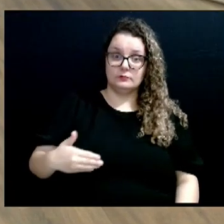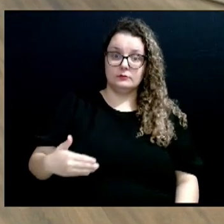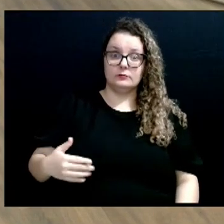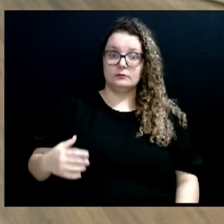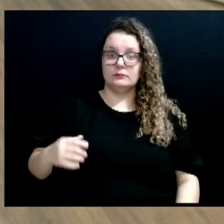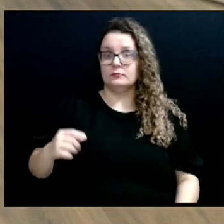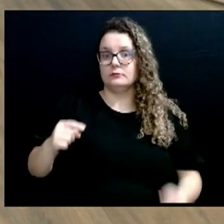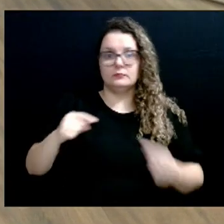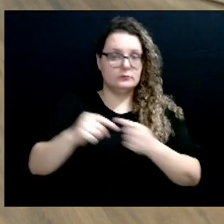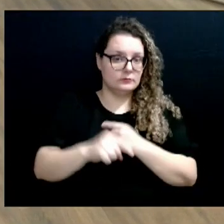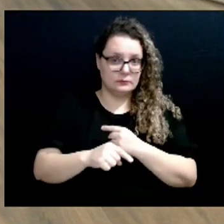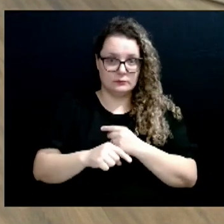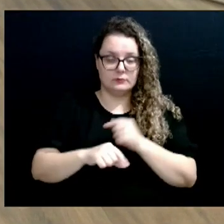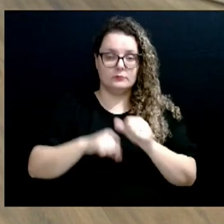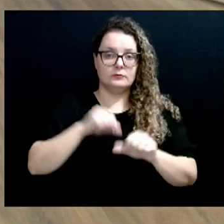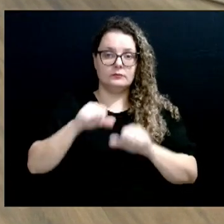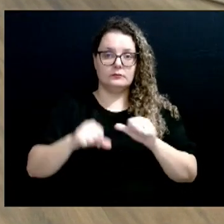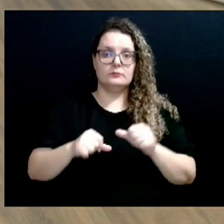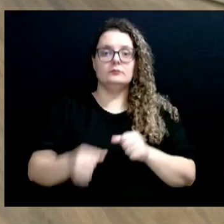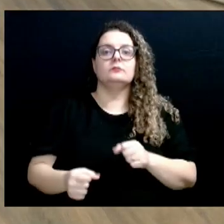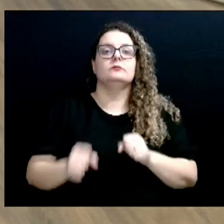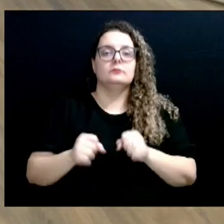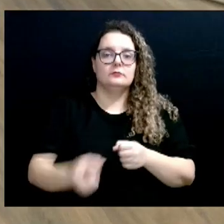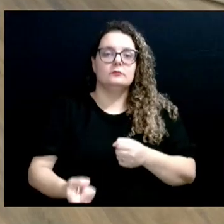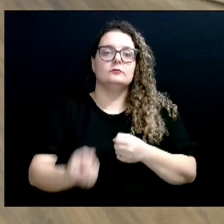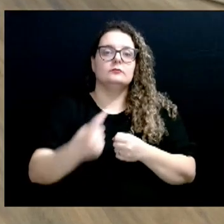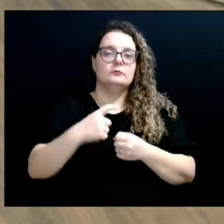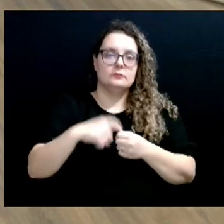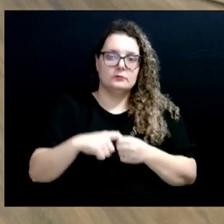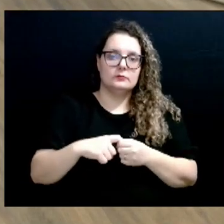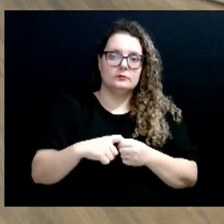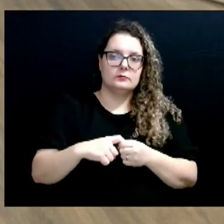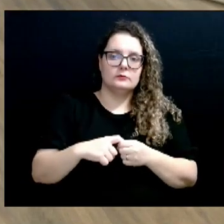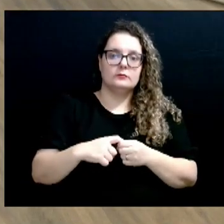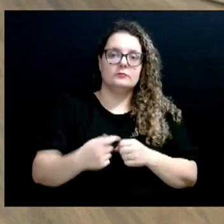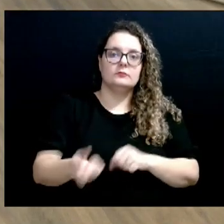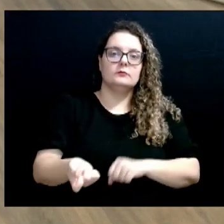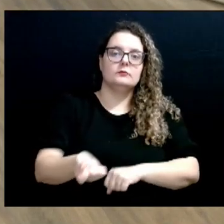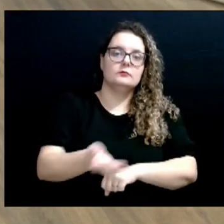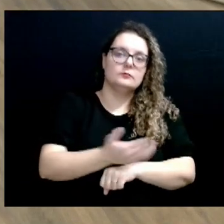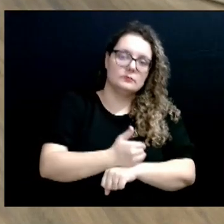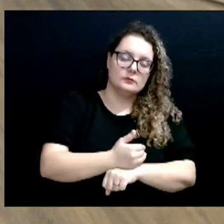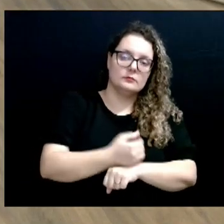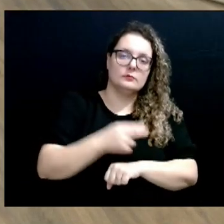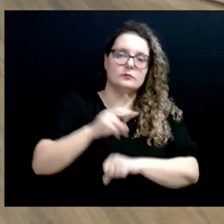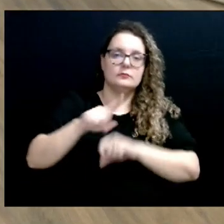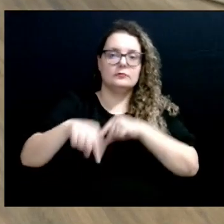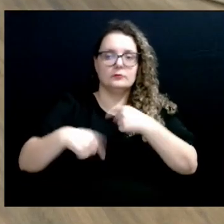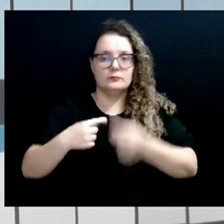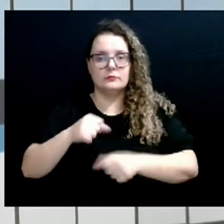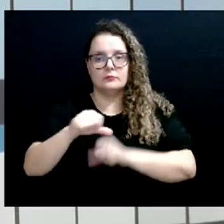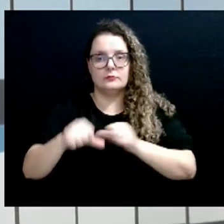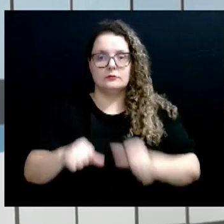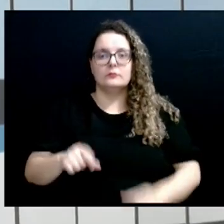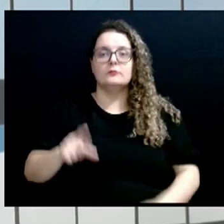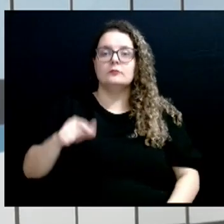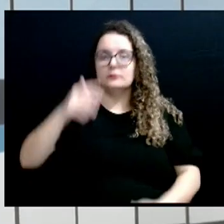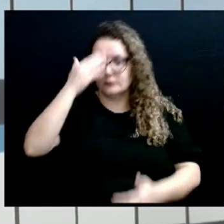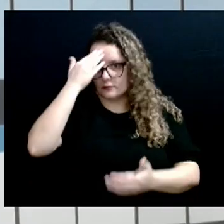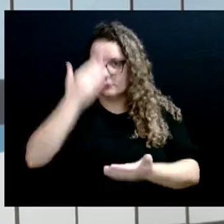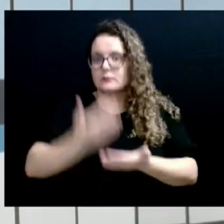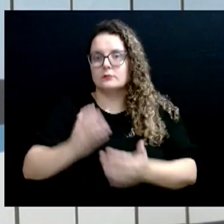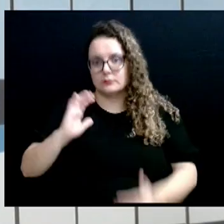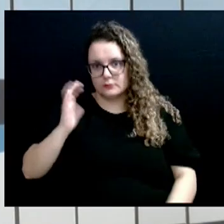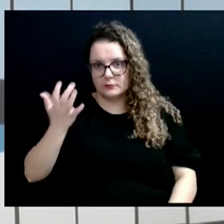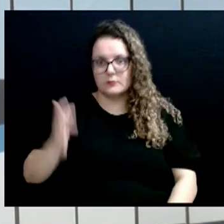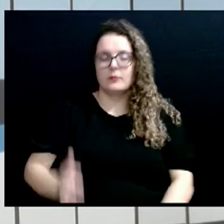essa mudança, ele pode voltar ao que era antes ou fazer uma nova mudança? É o que eu acredito que vai acontecer. Isso